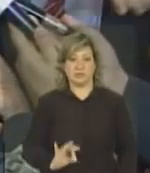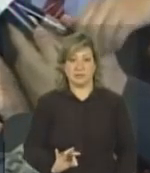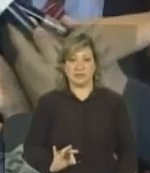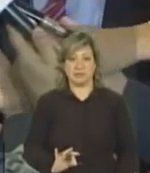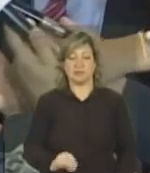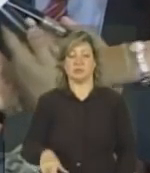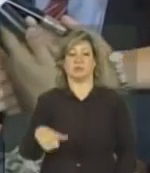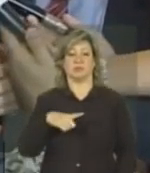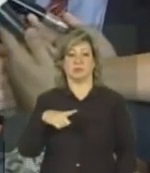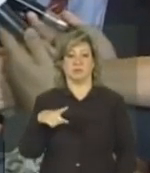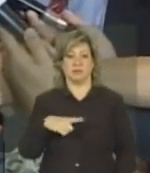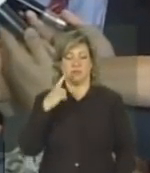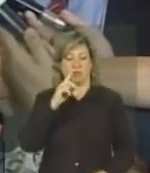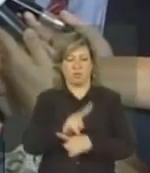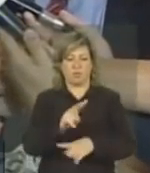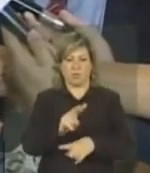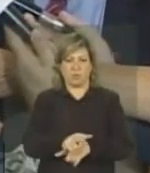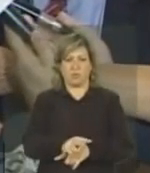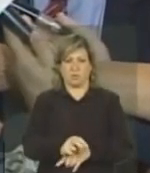no acompanhamento por 14 anos,